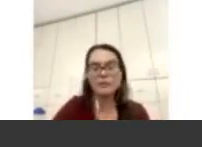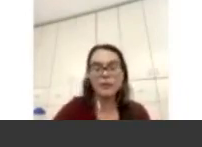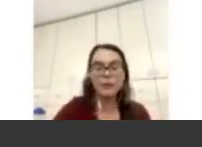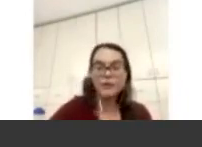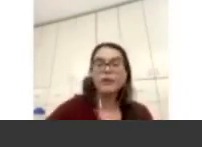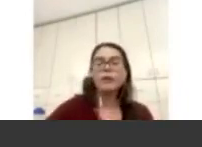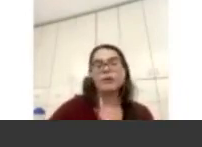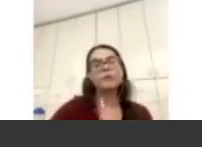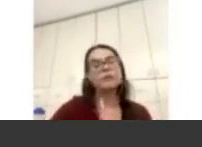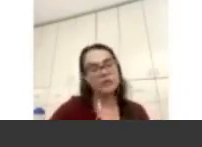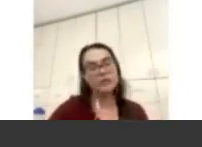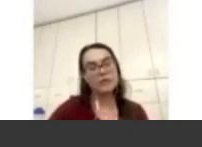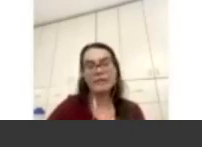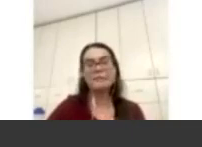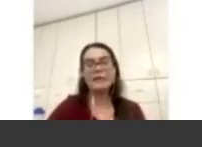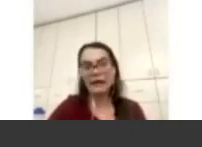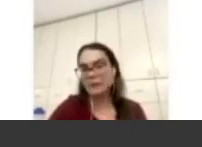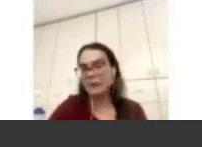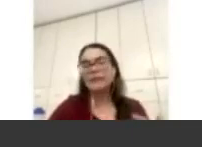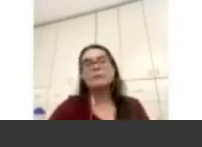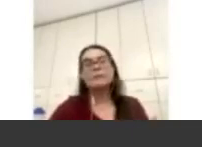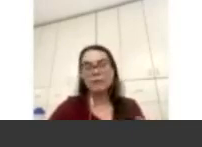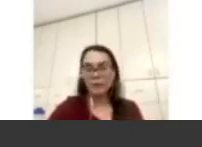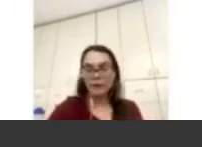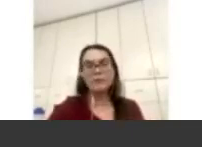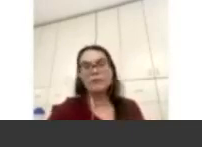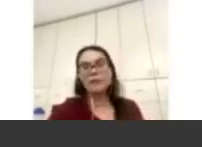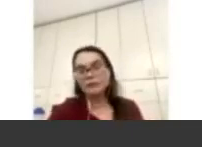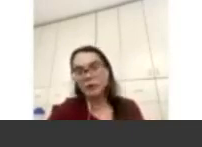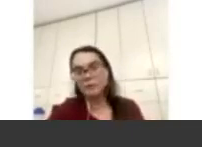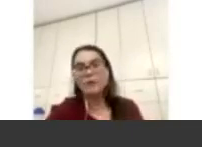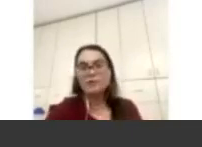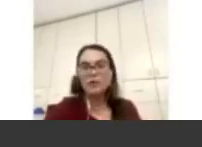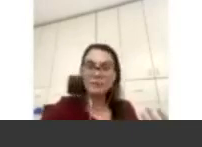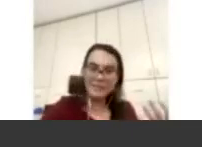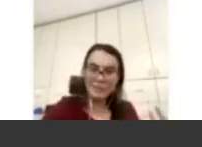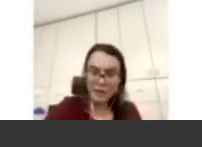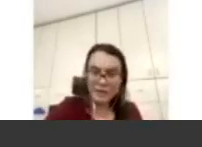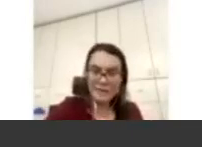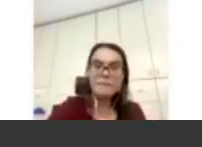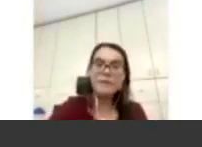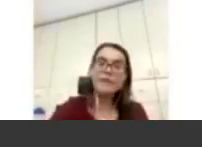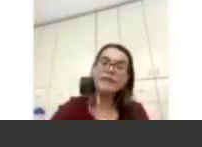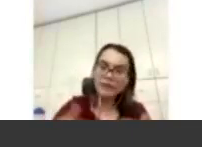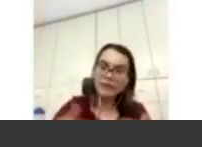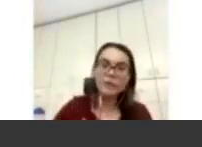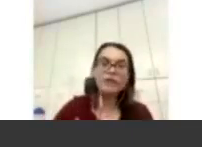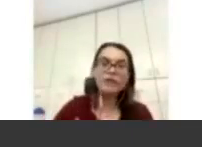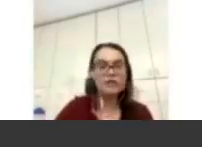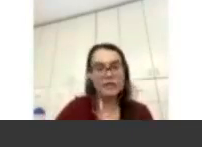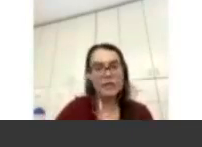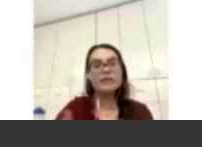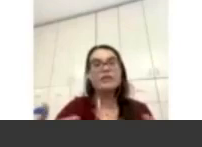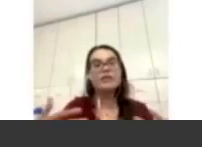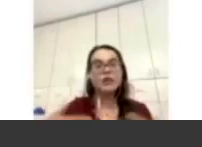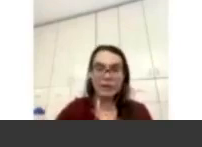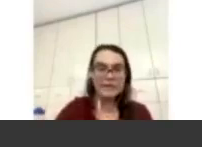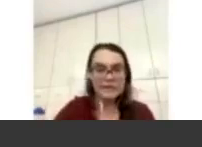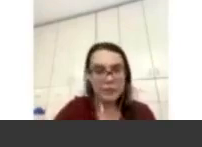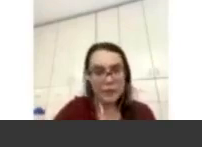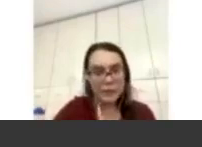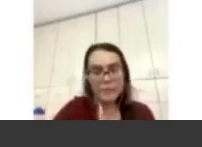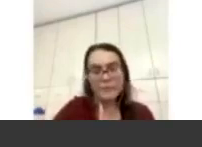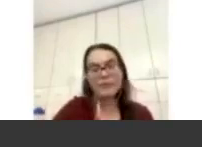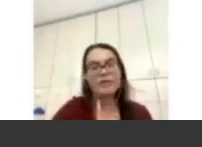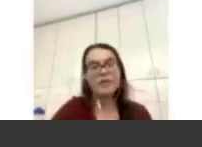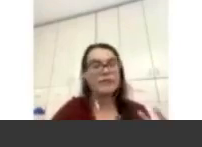esse contexto final. O tempo todo ele vai ser embasado principalmente nas plataformas BMJ Best Practice, integrando o que a gente tem de